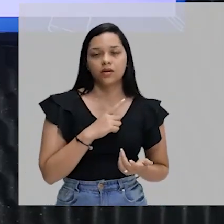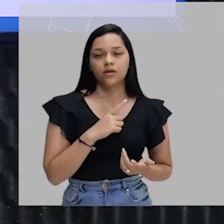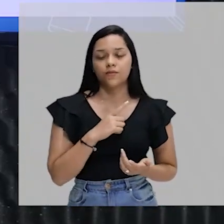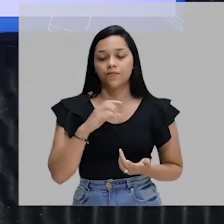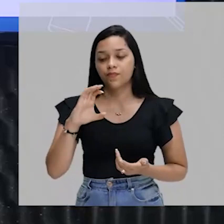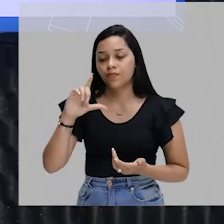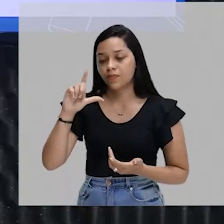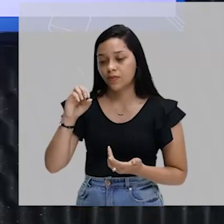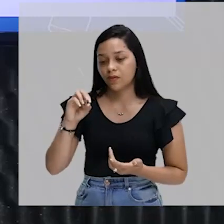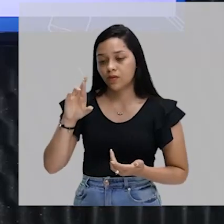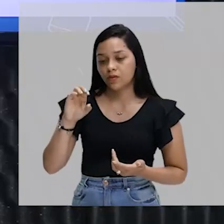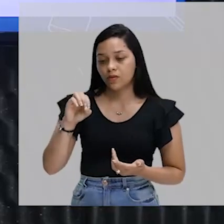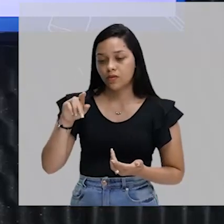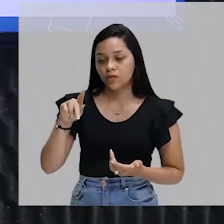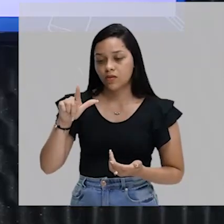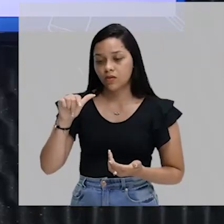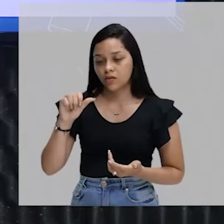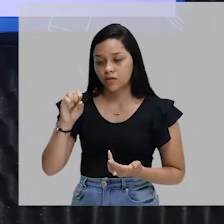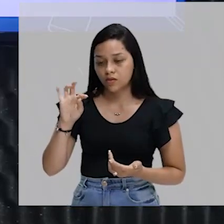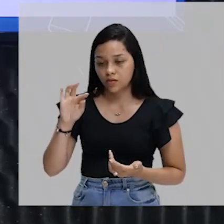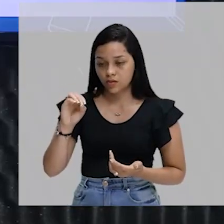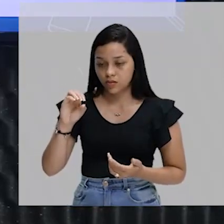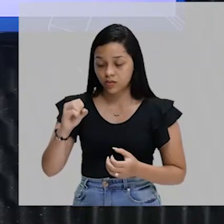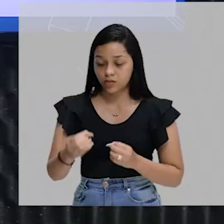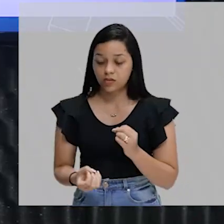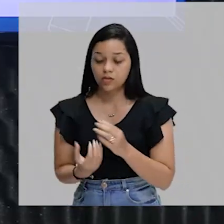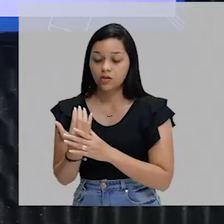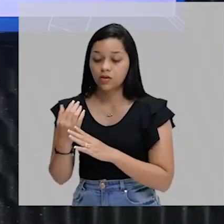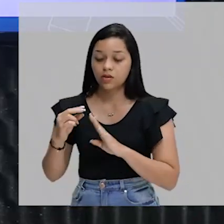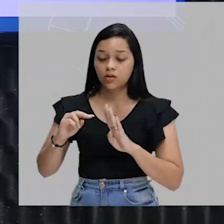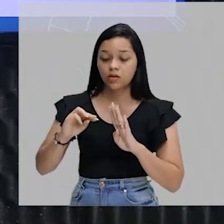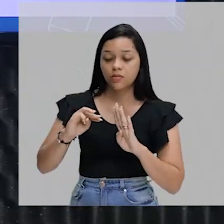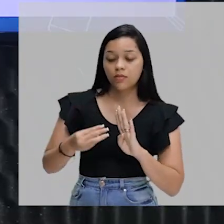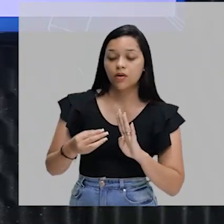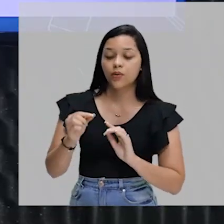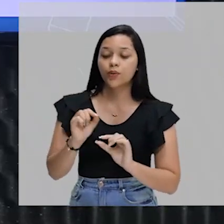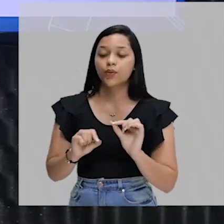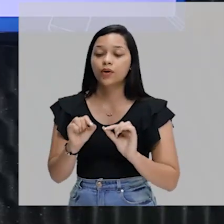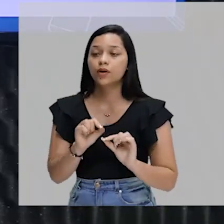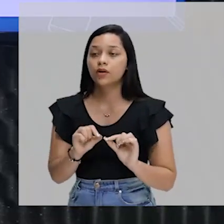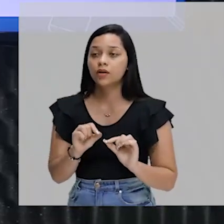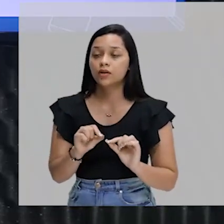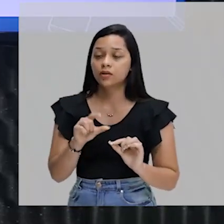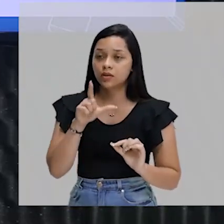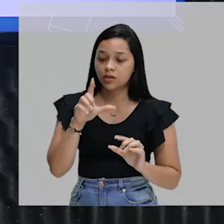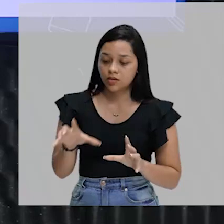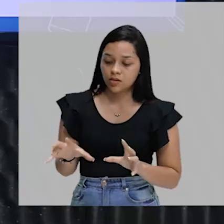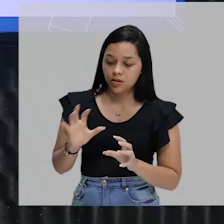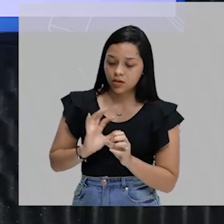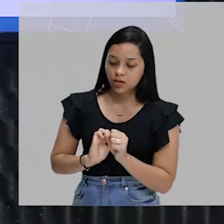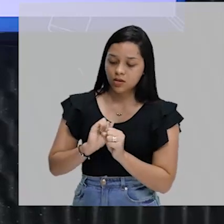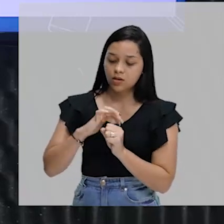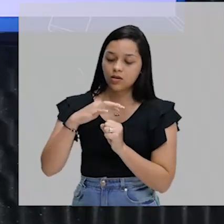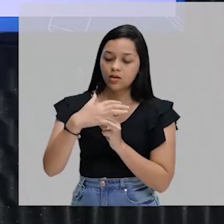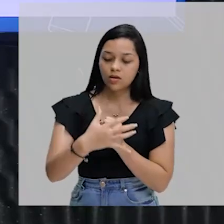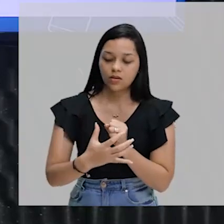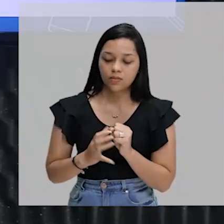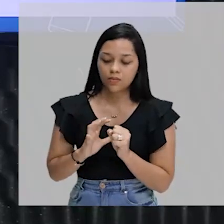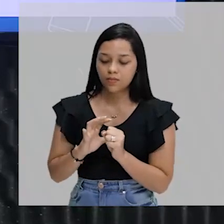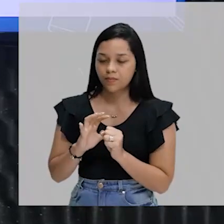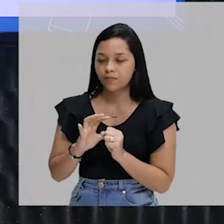os cloroplastos teriam sido originados de bactérias que foram engolidas, que foram englobadas por células